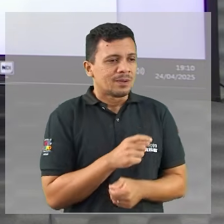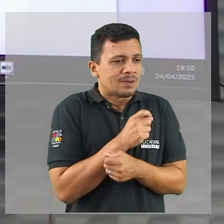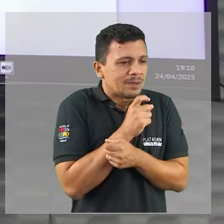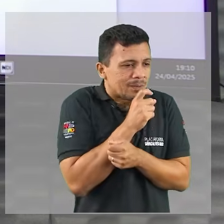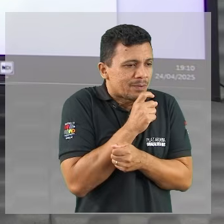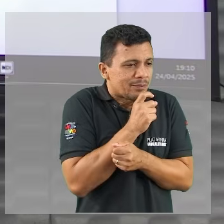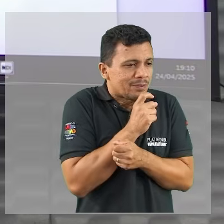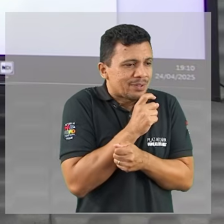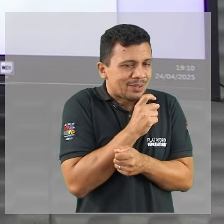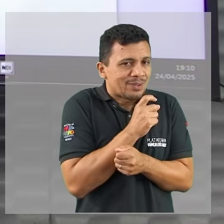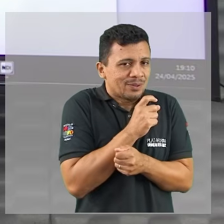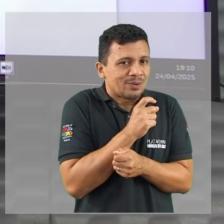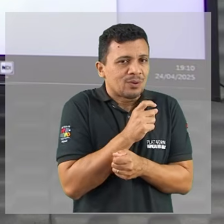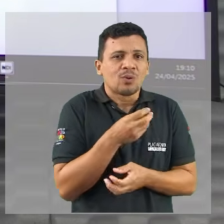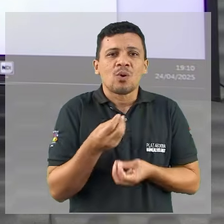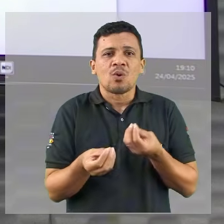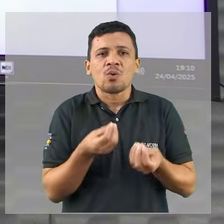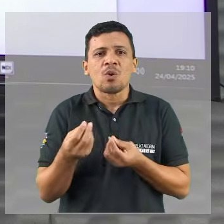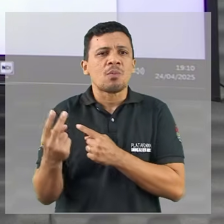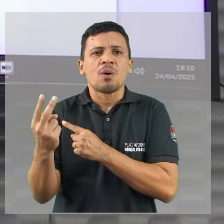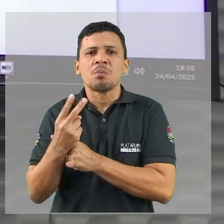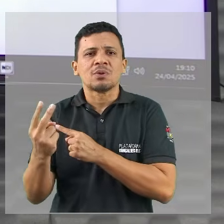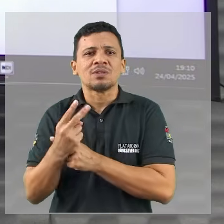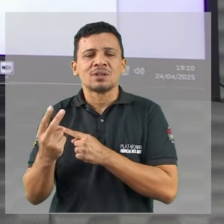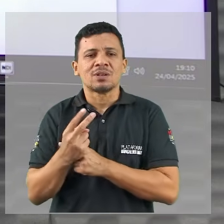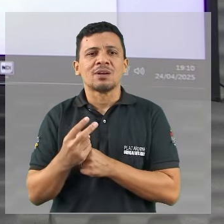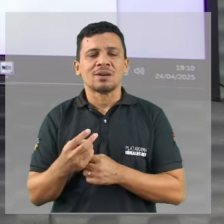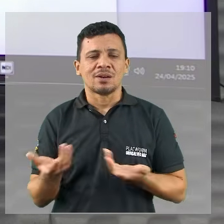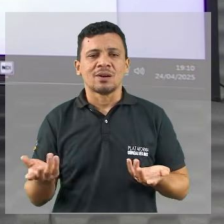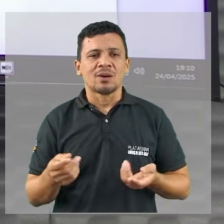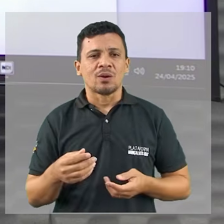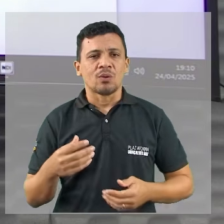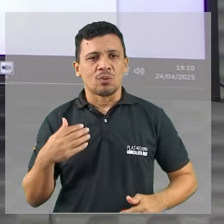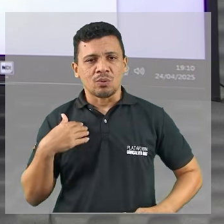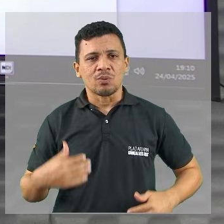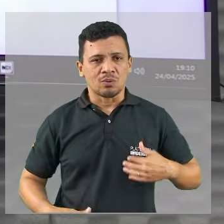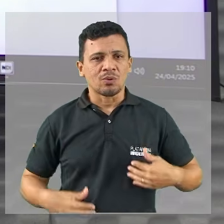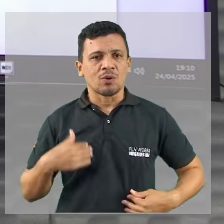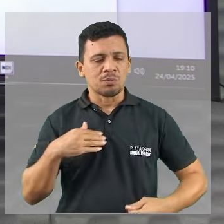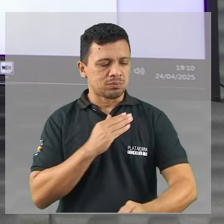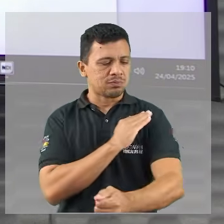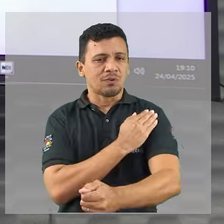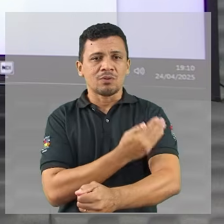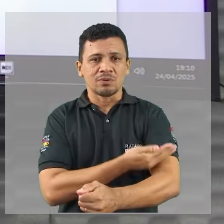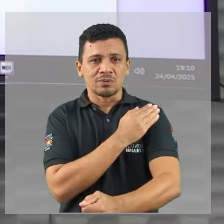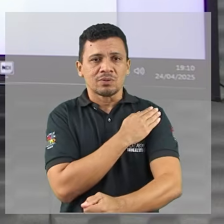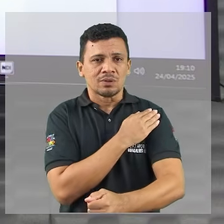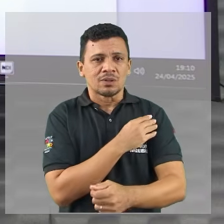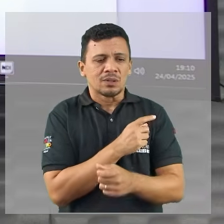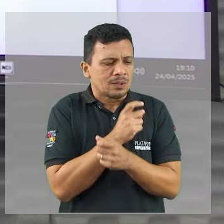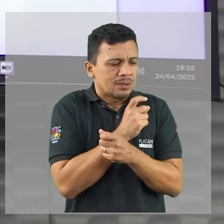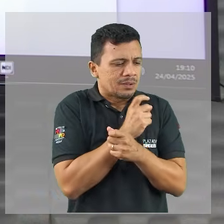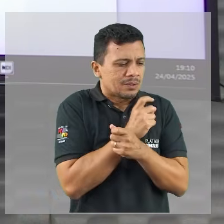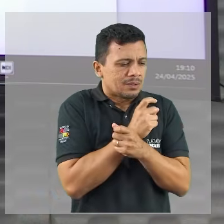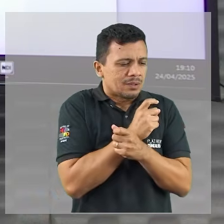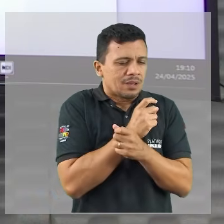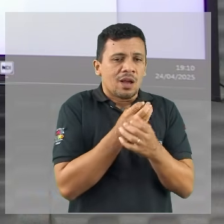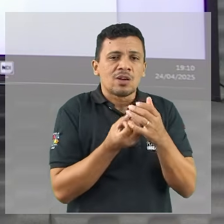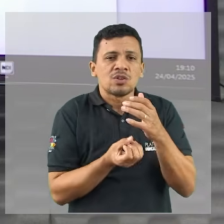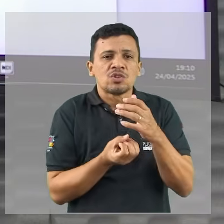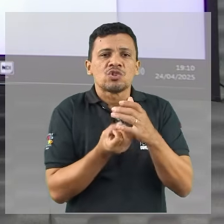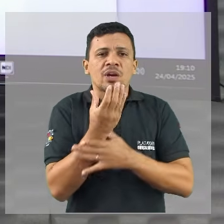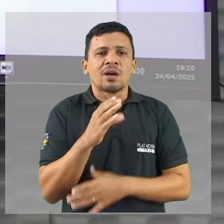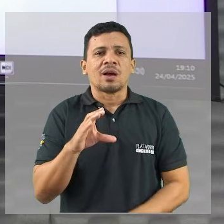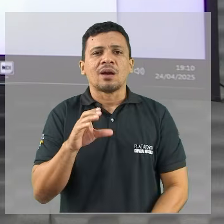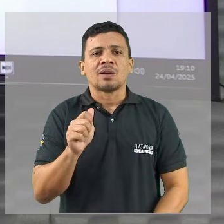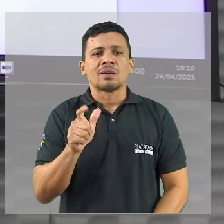tremer, é uma forma de produzir calor. A musculatura, ela vai tremendo para poder gerar esse